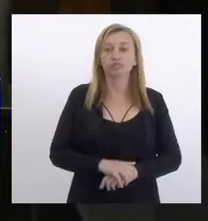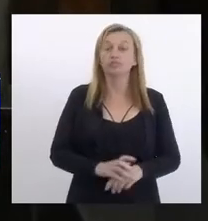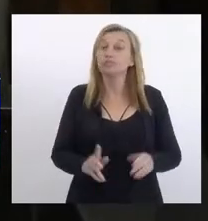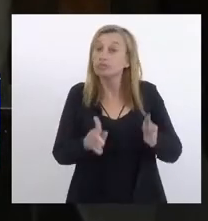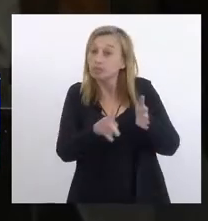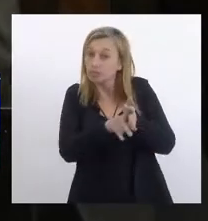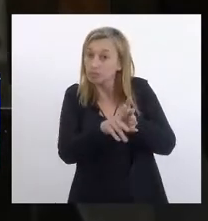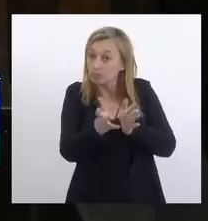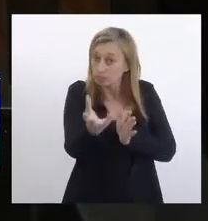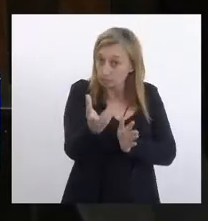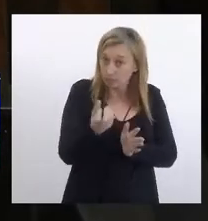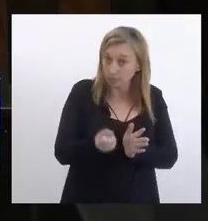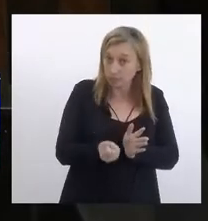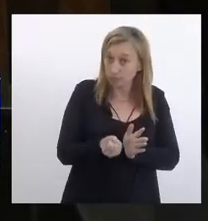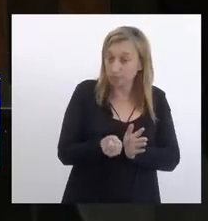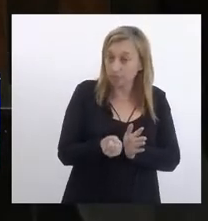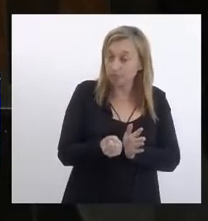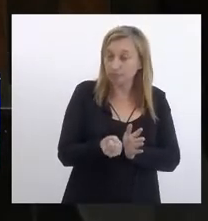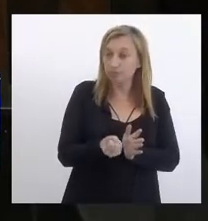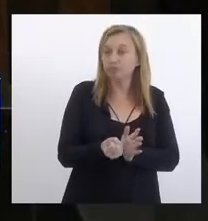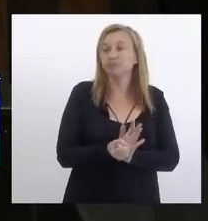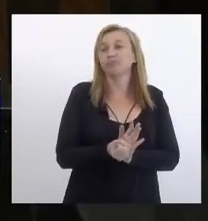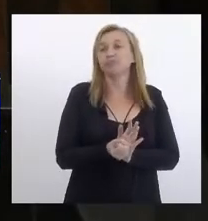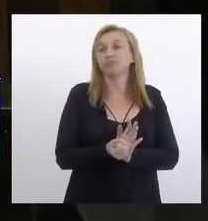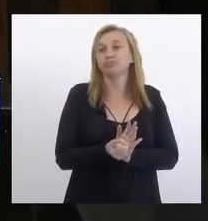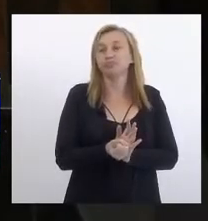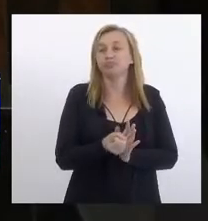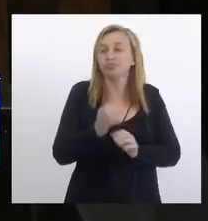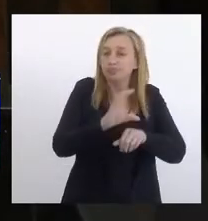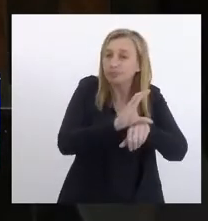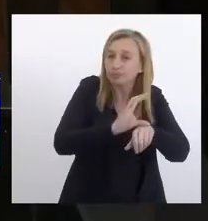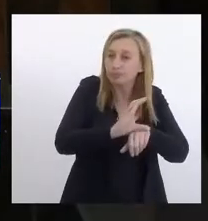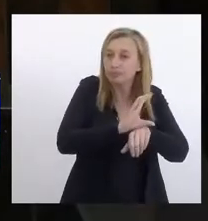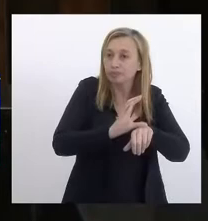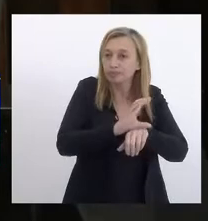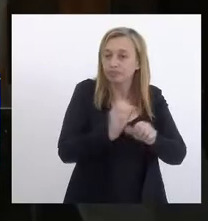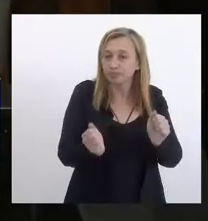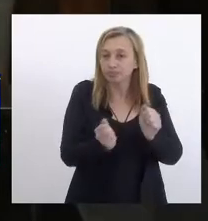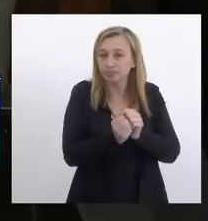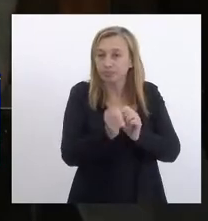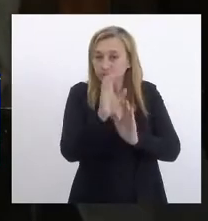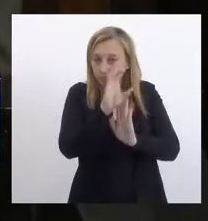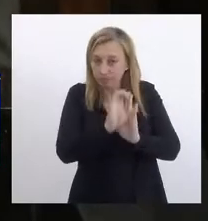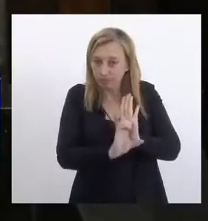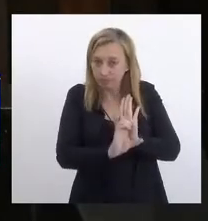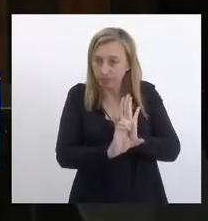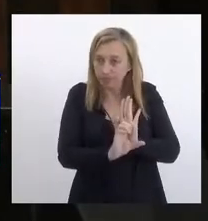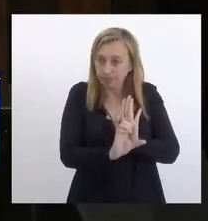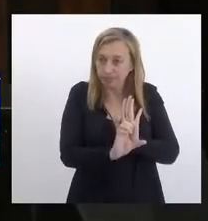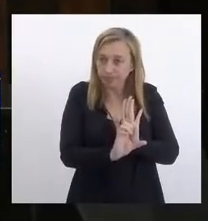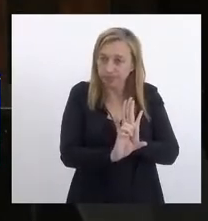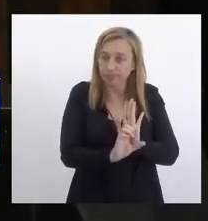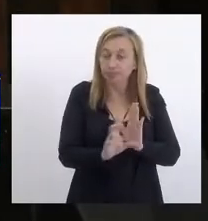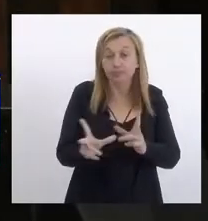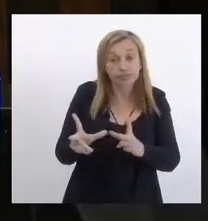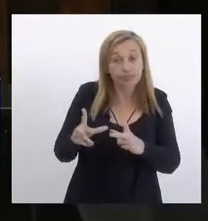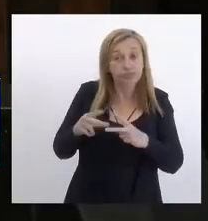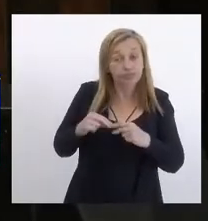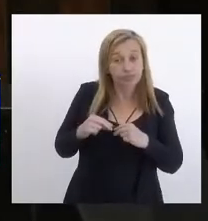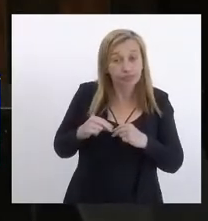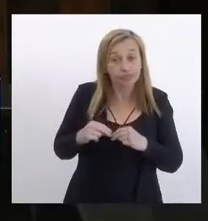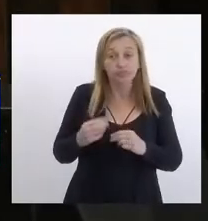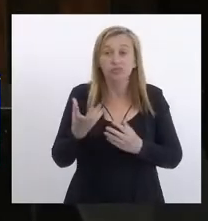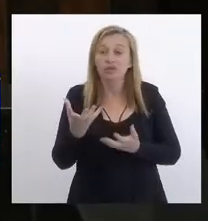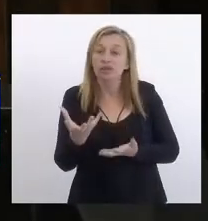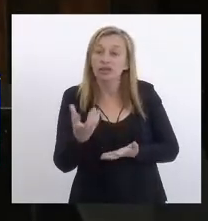projeto recebeu parecer pela constitucionalidade com emendas, no mérito recebeu